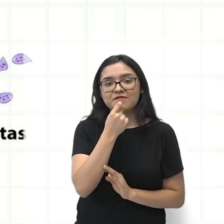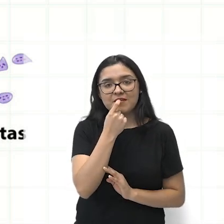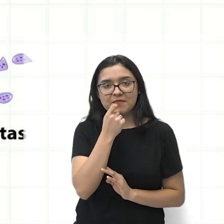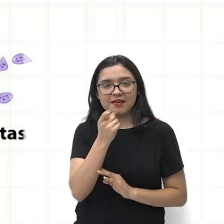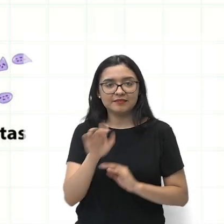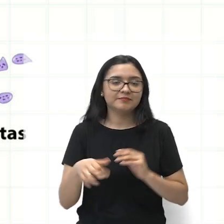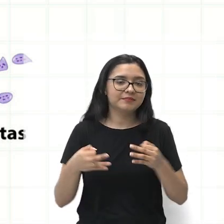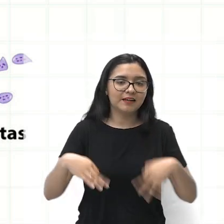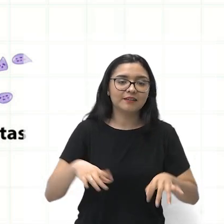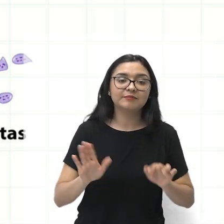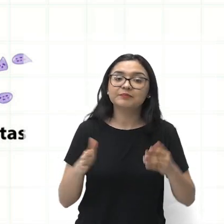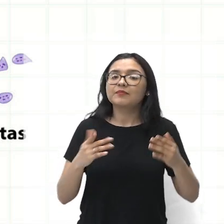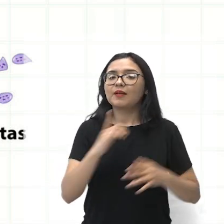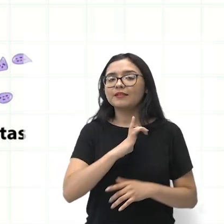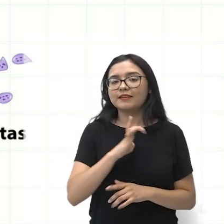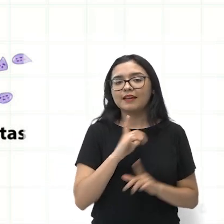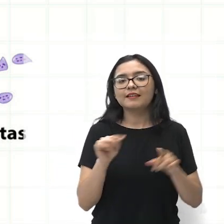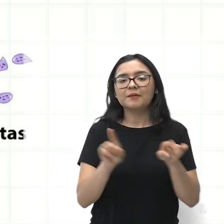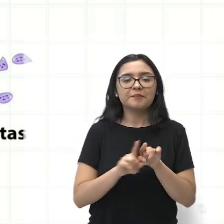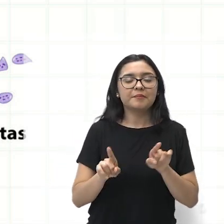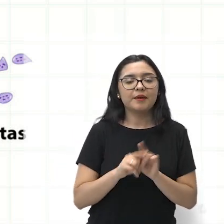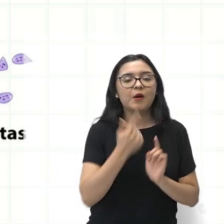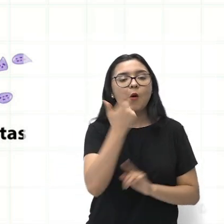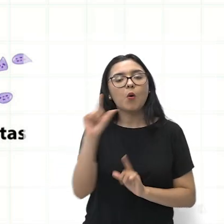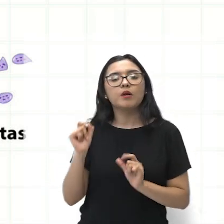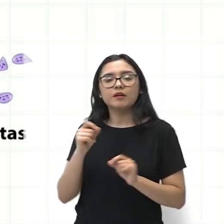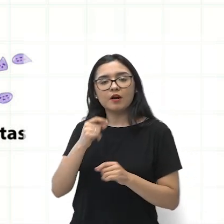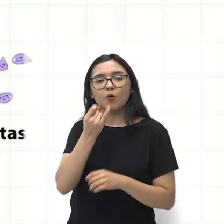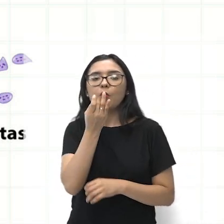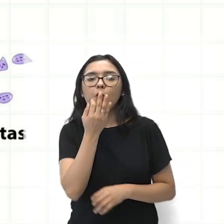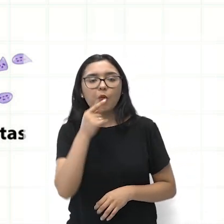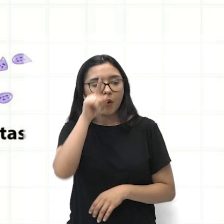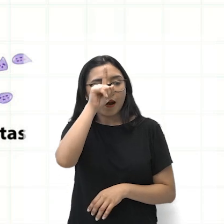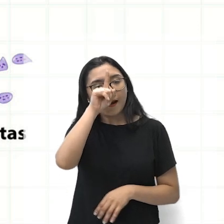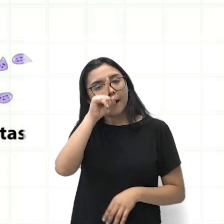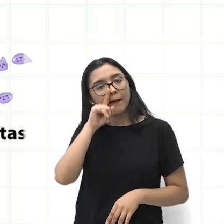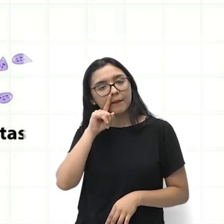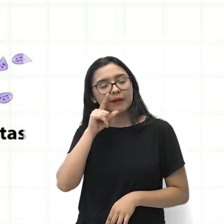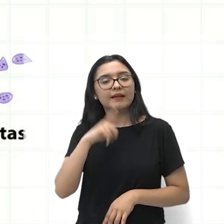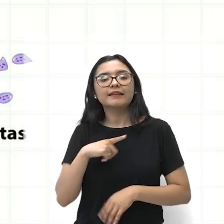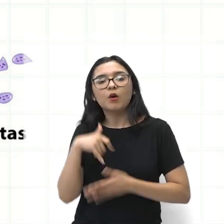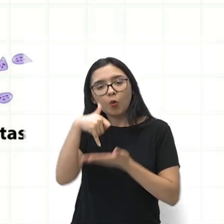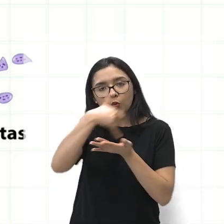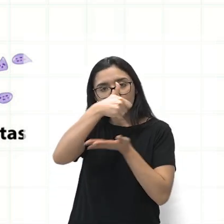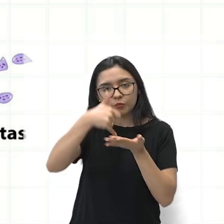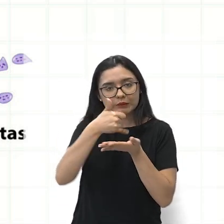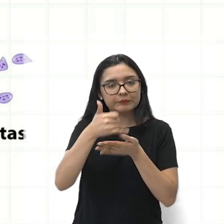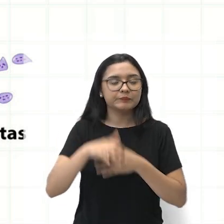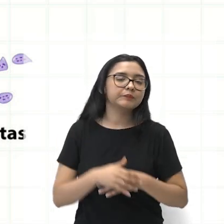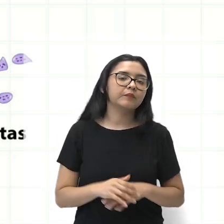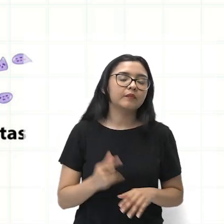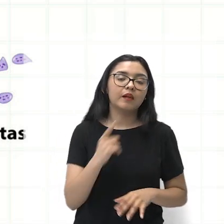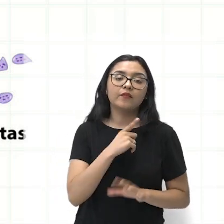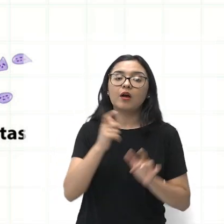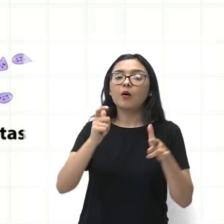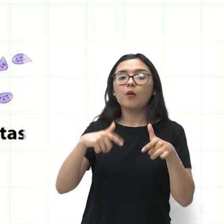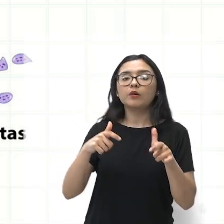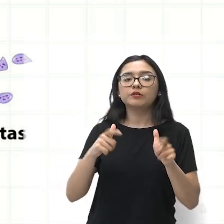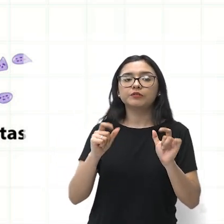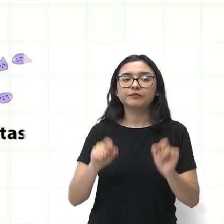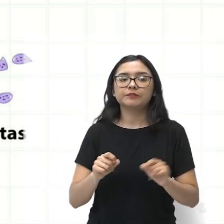certo? Nós temos também uma medula óssea amarela, que é rica em gordura, que fica